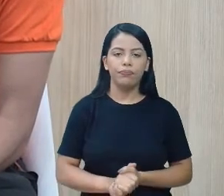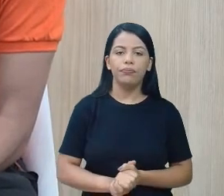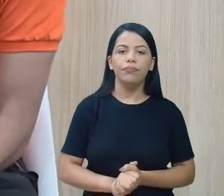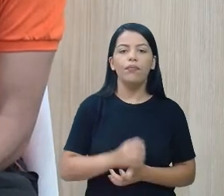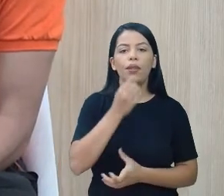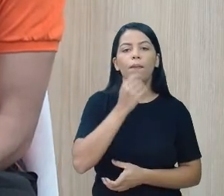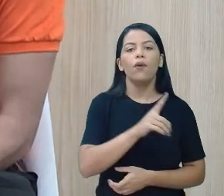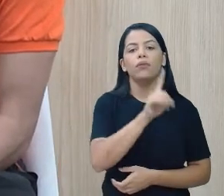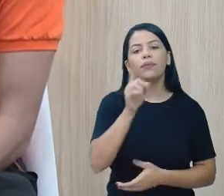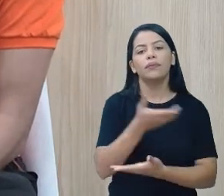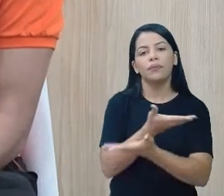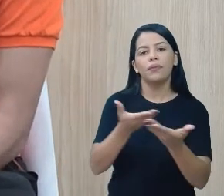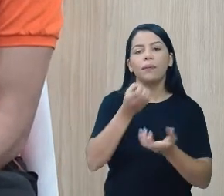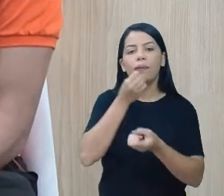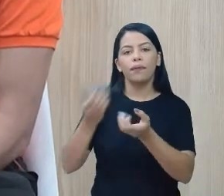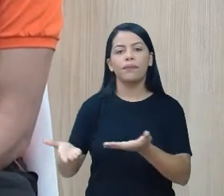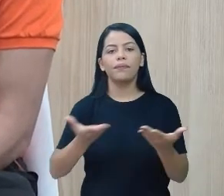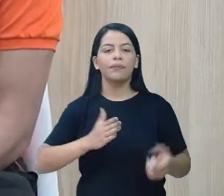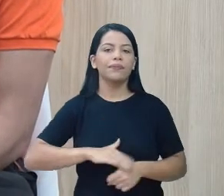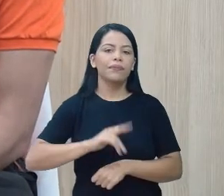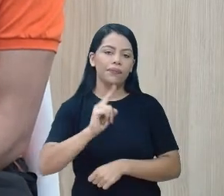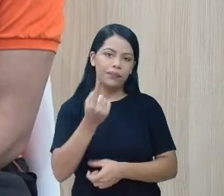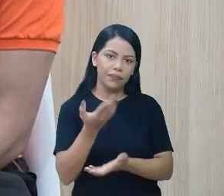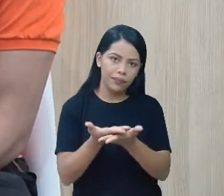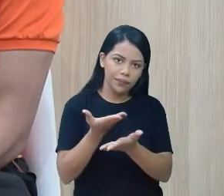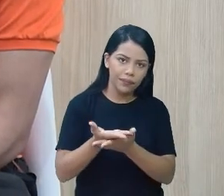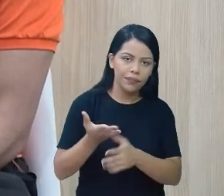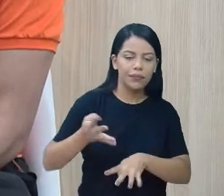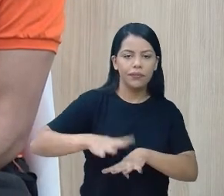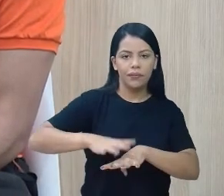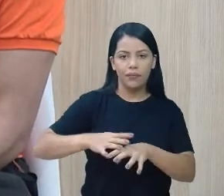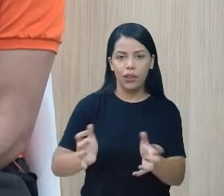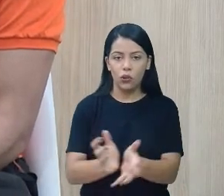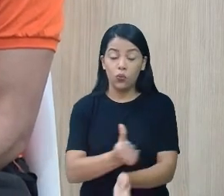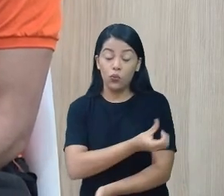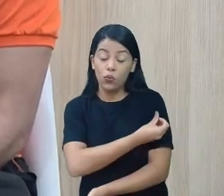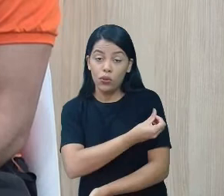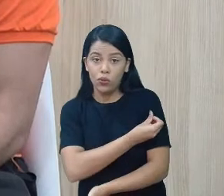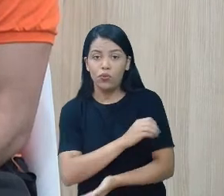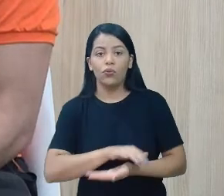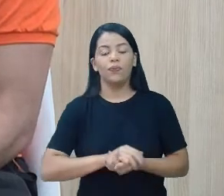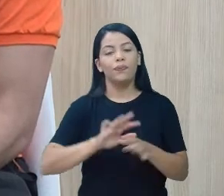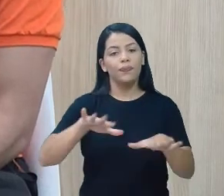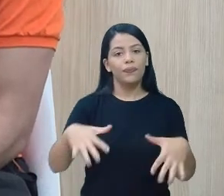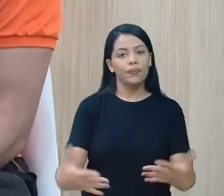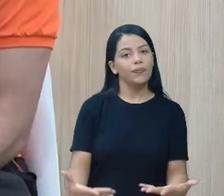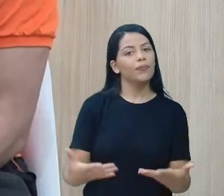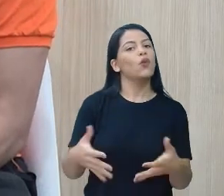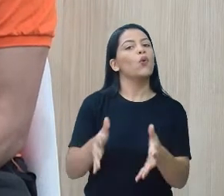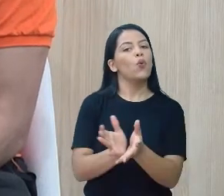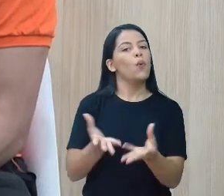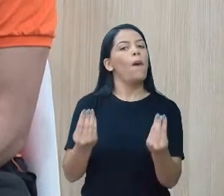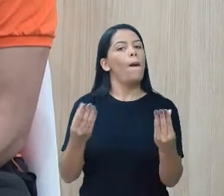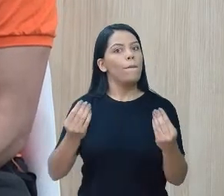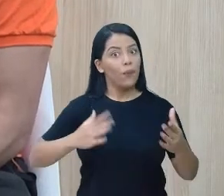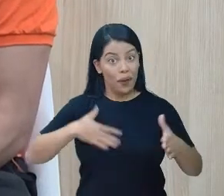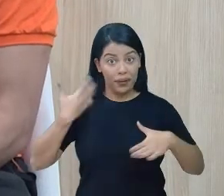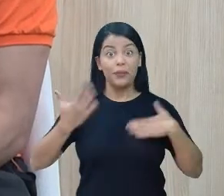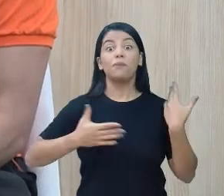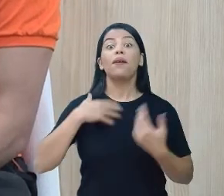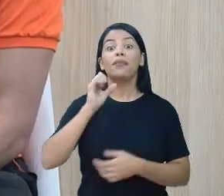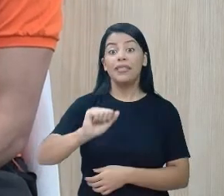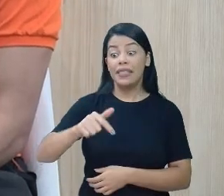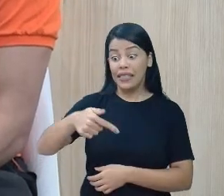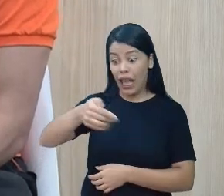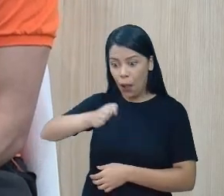dia, pessoal. Seja muito bem-vindo a mais uma aula de matemática para as turmas dos sextos anos. O pessoal está bem animado aqui já, Briane.